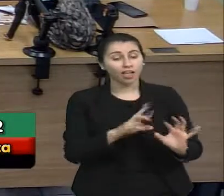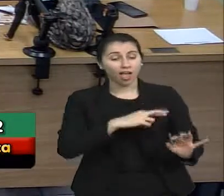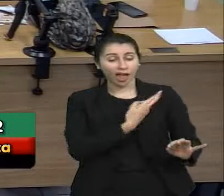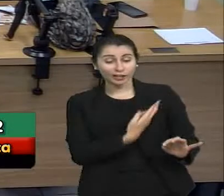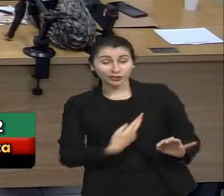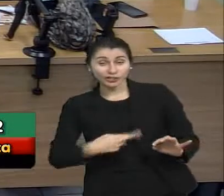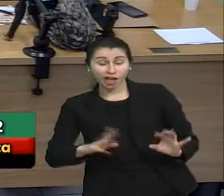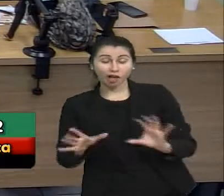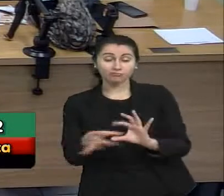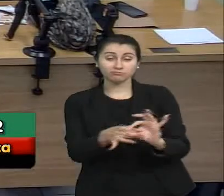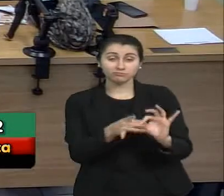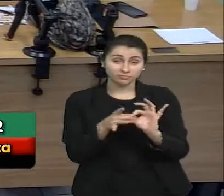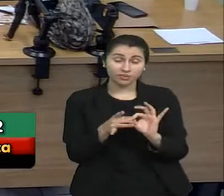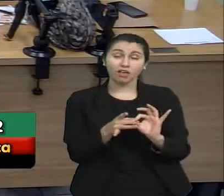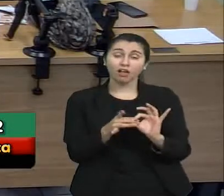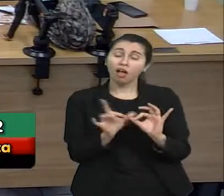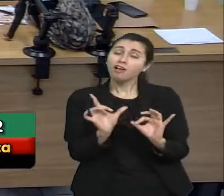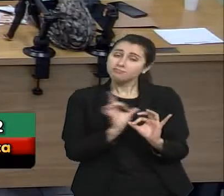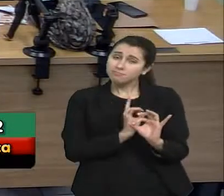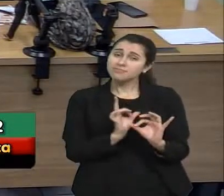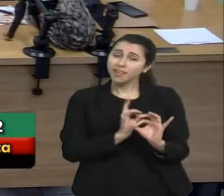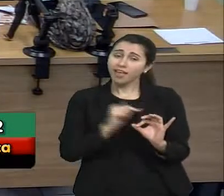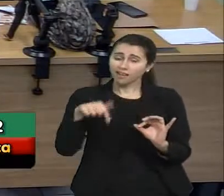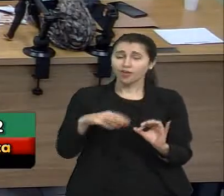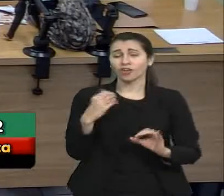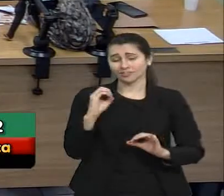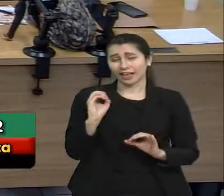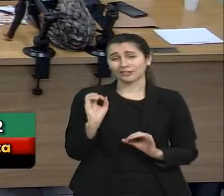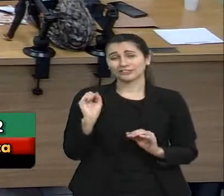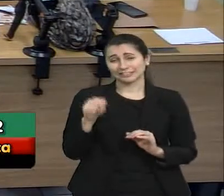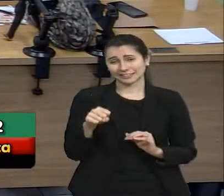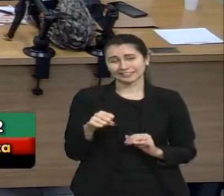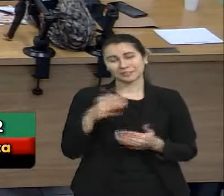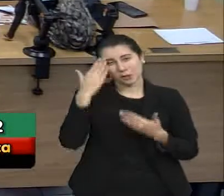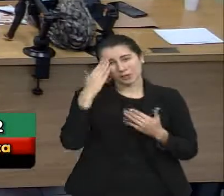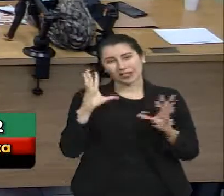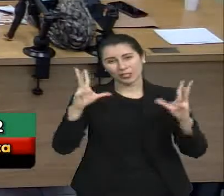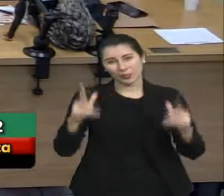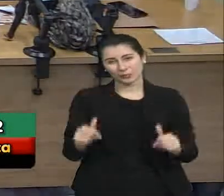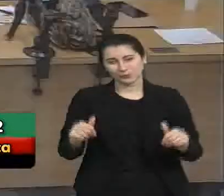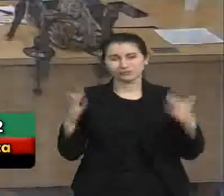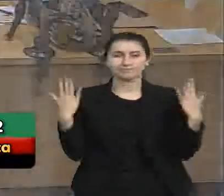na verdade, existe aqui em Osasco. Obrigada a todos.